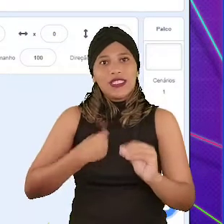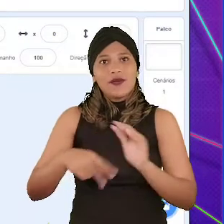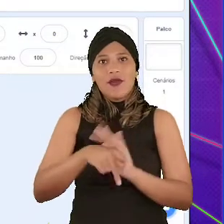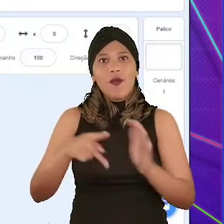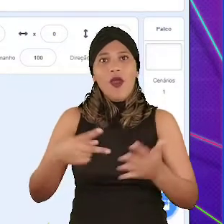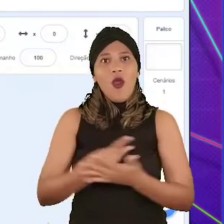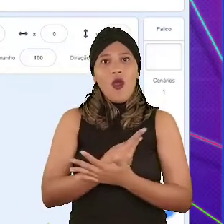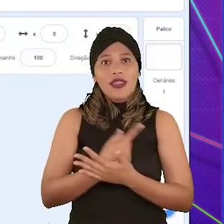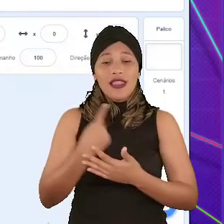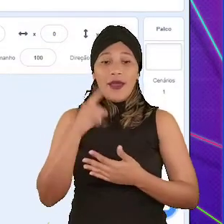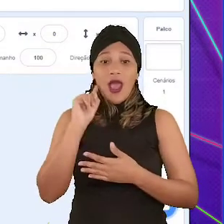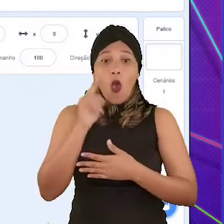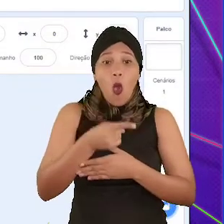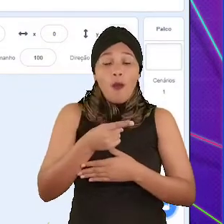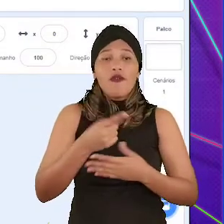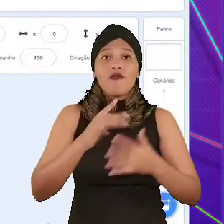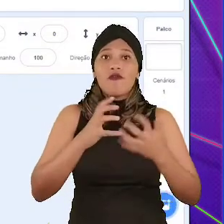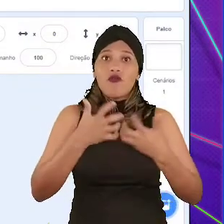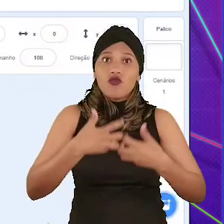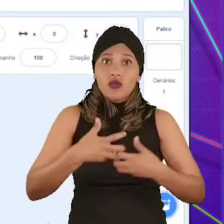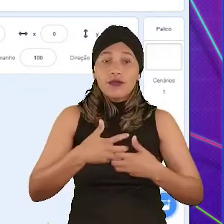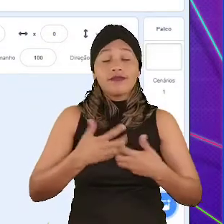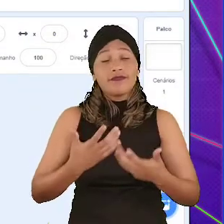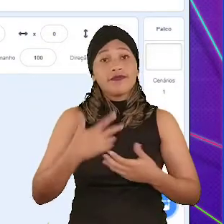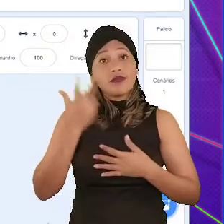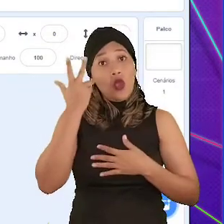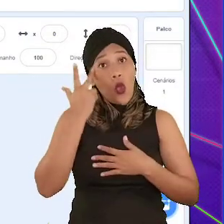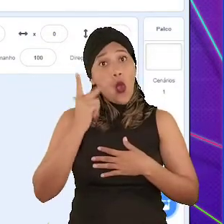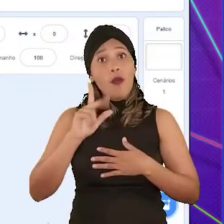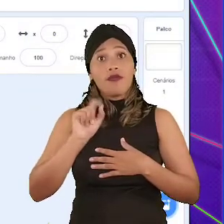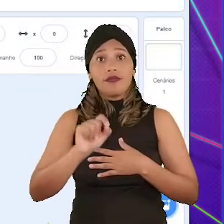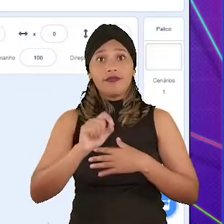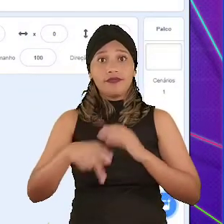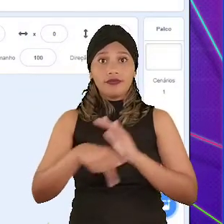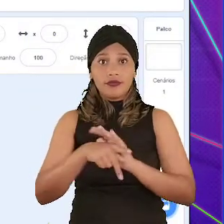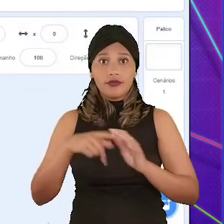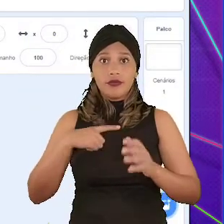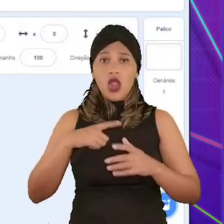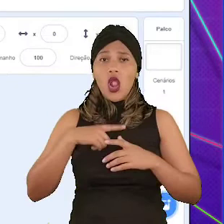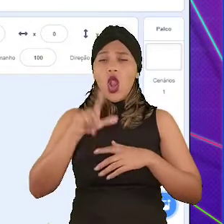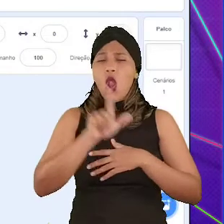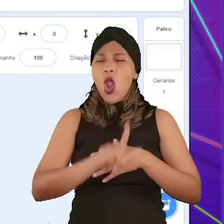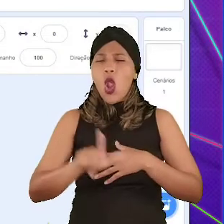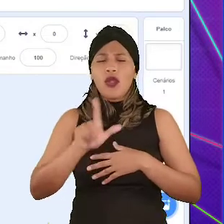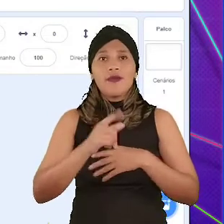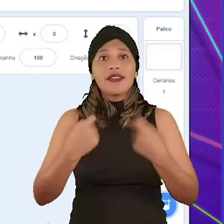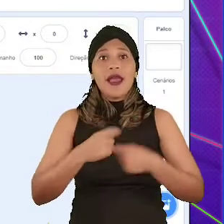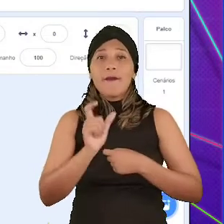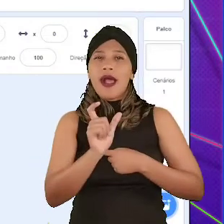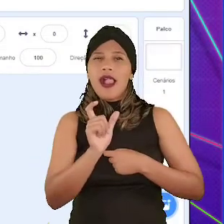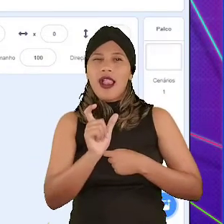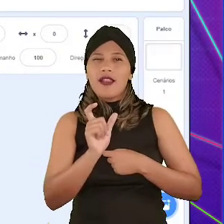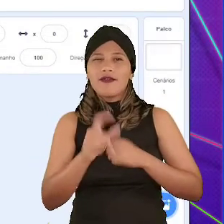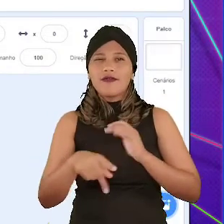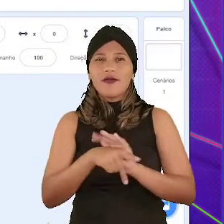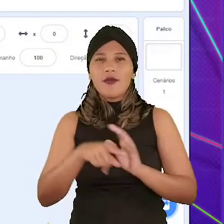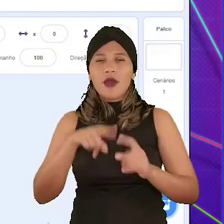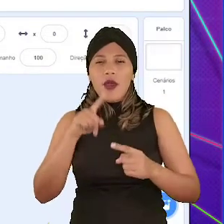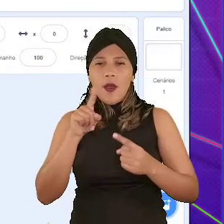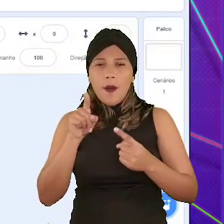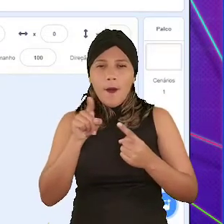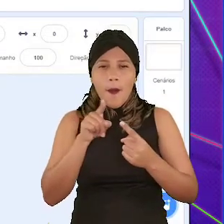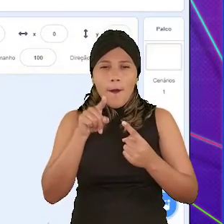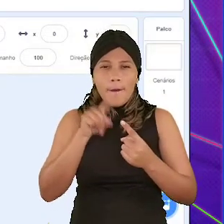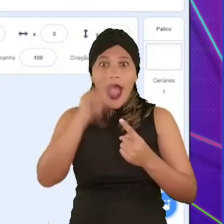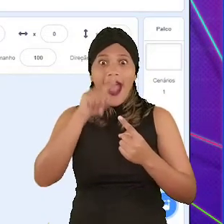ainda não existe algo que aconteça aparece Comando funcionar normalmente a formatação de uma sequência lógica Pede uma palavra chave